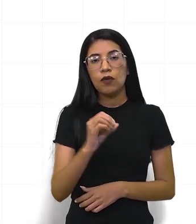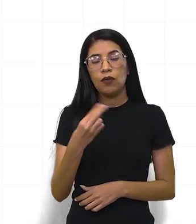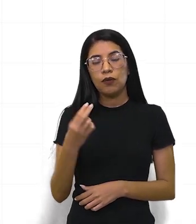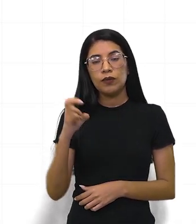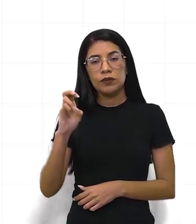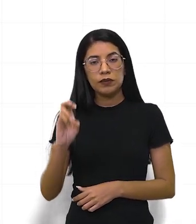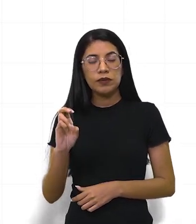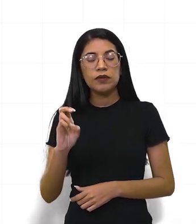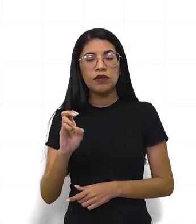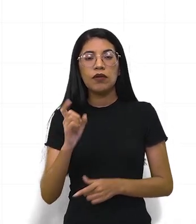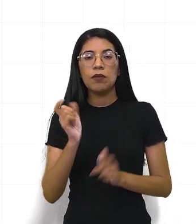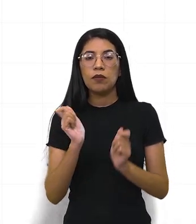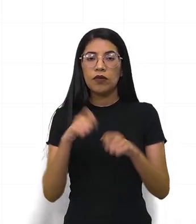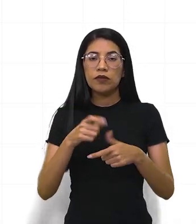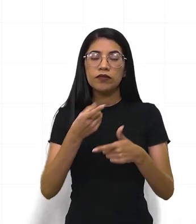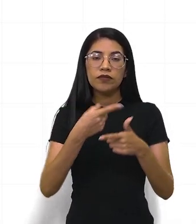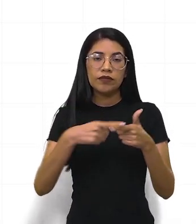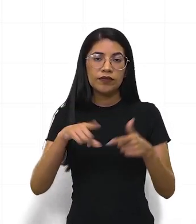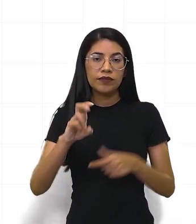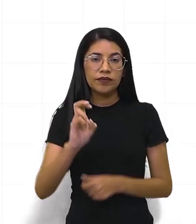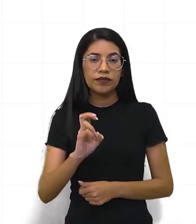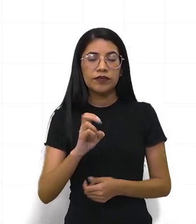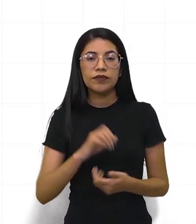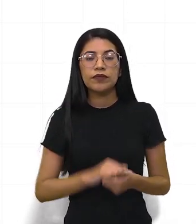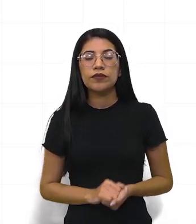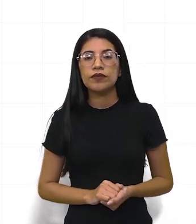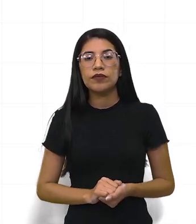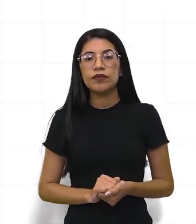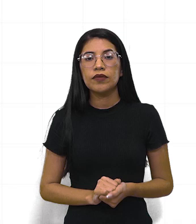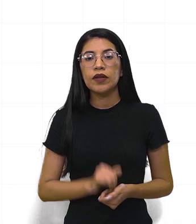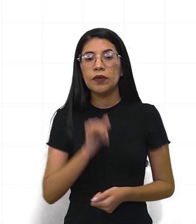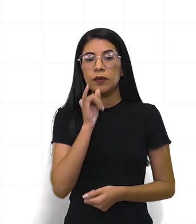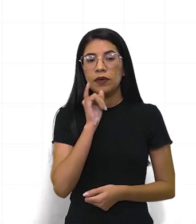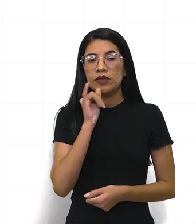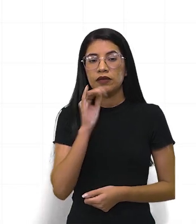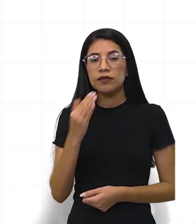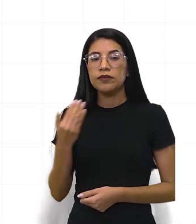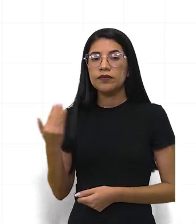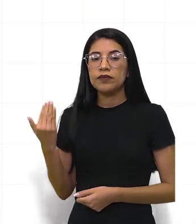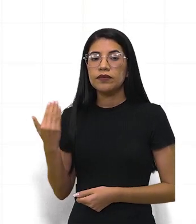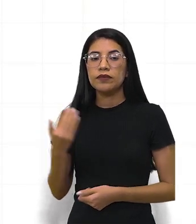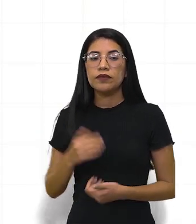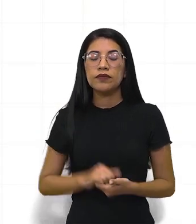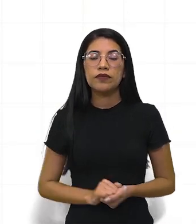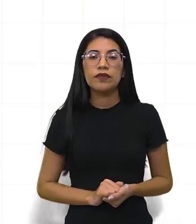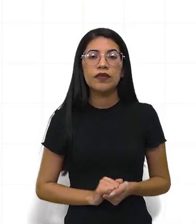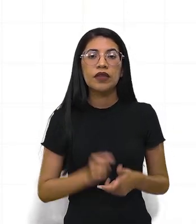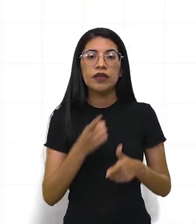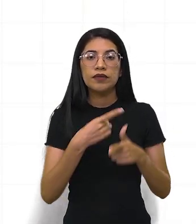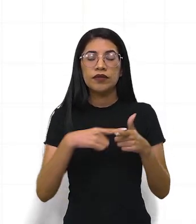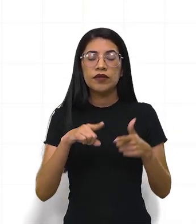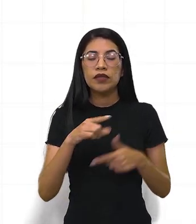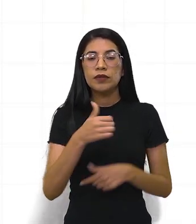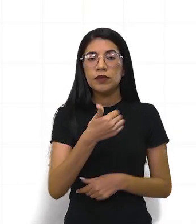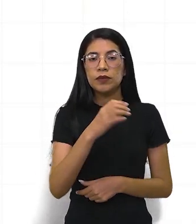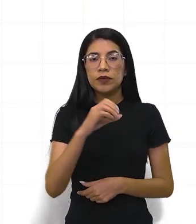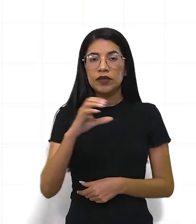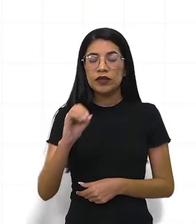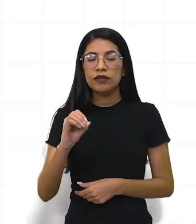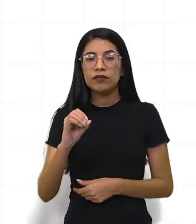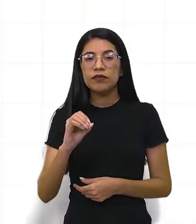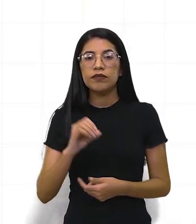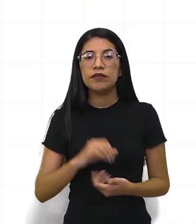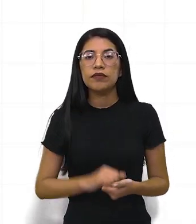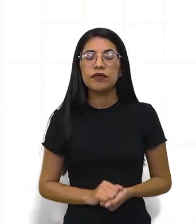esse número é divisível por 5, como nós temos aí nos exemplos. 5 é divisor de 100, porque 100 termina em